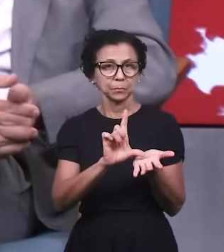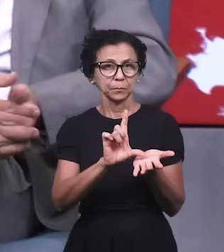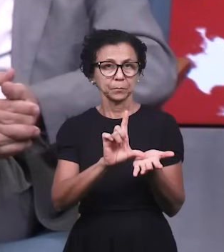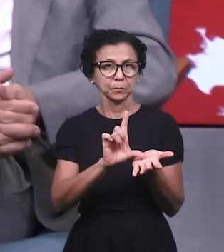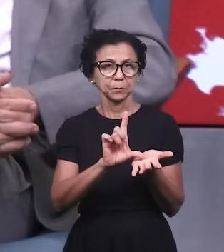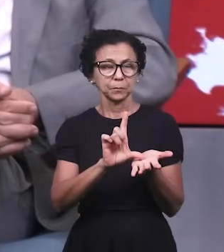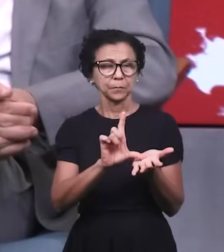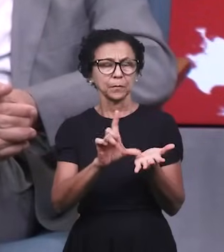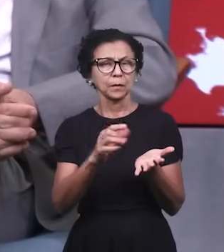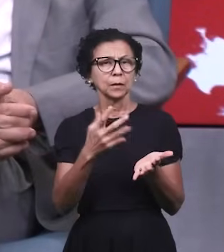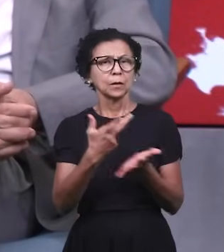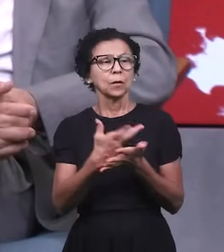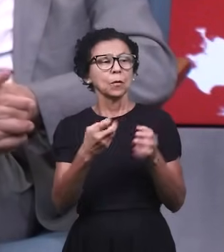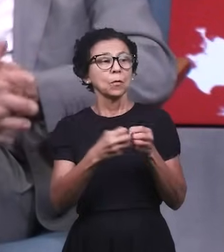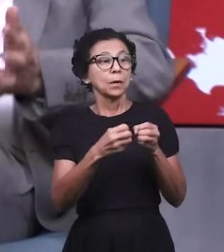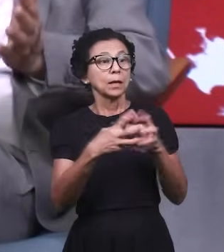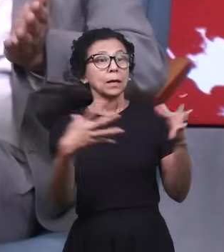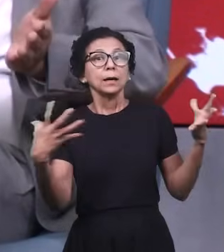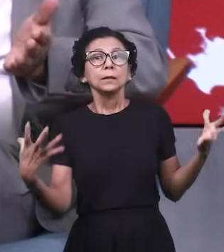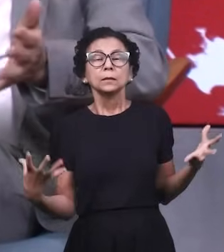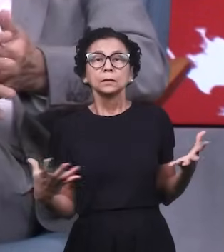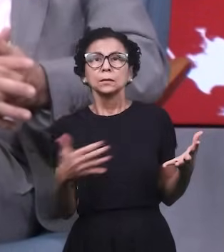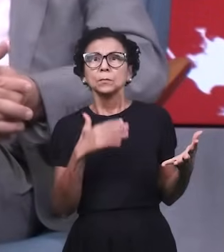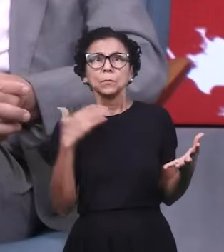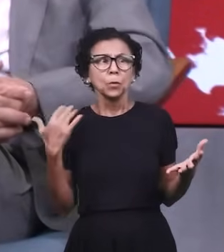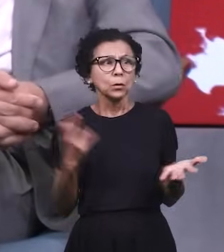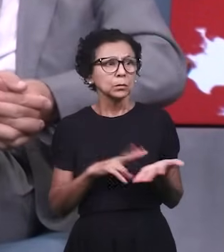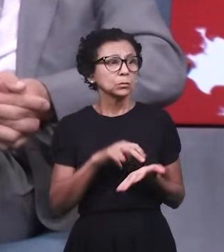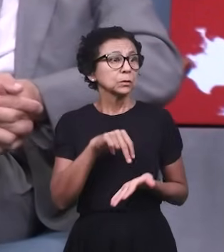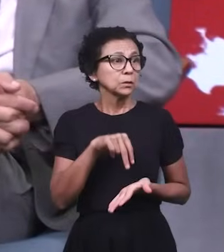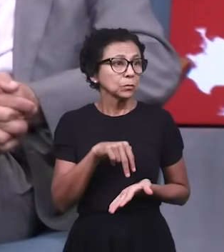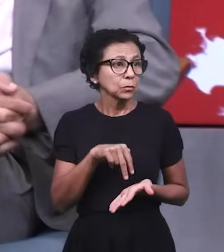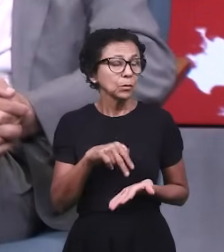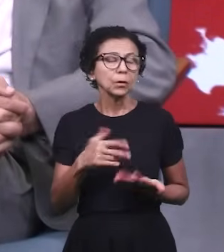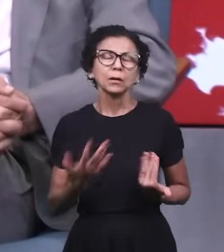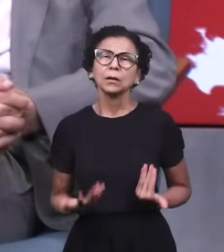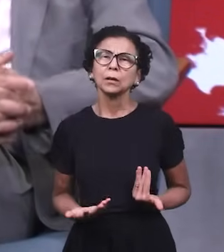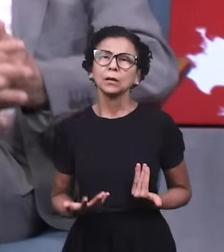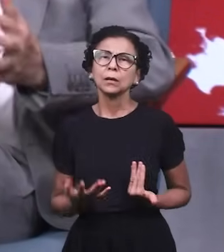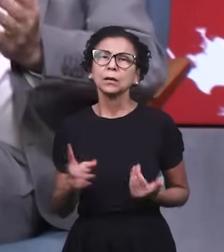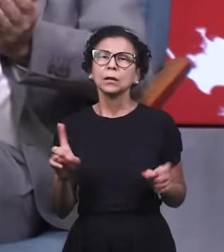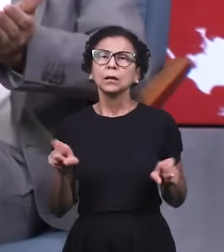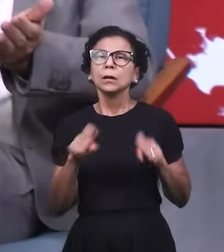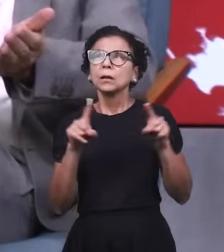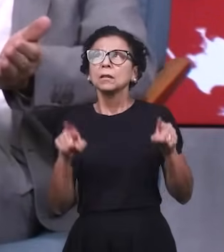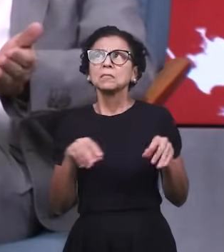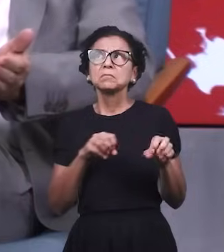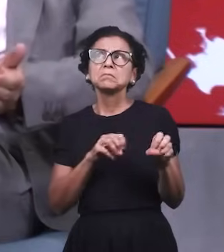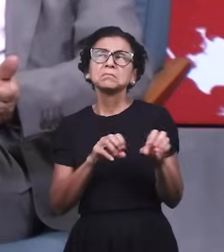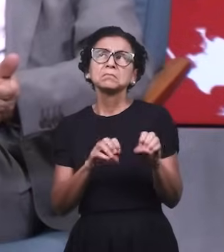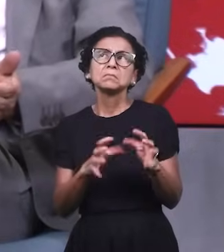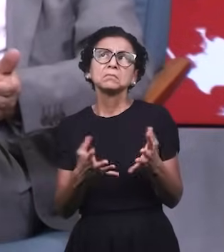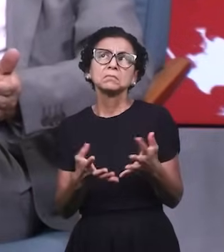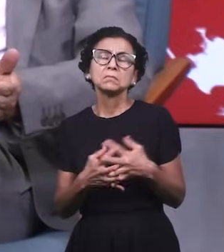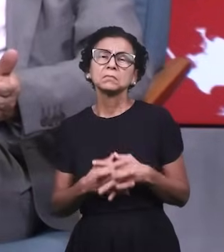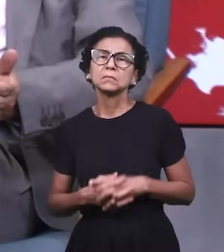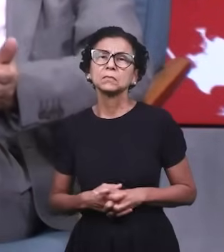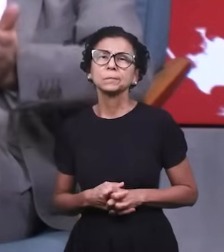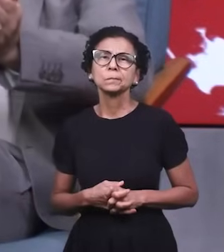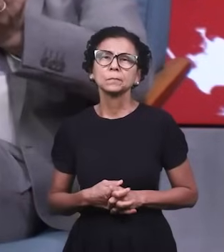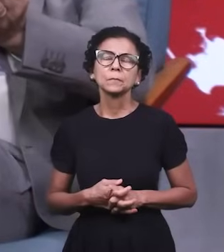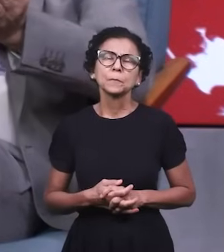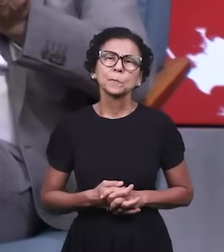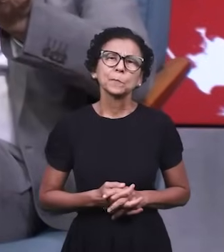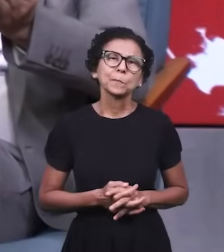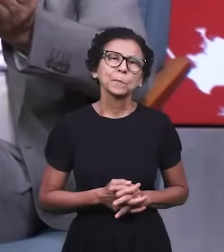Foi uma maravilha? Foi. A ressurreição de Lázaro nos ensina alguma coisa? Será que Jesus,